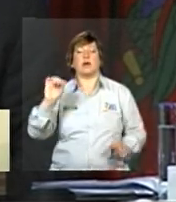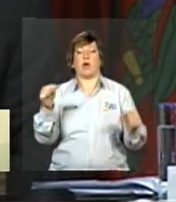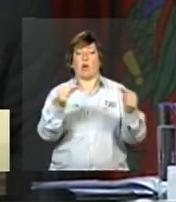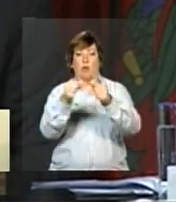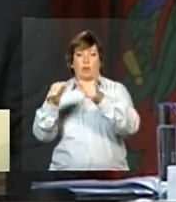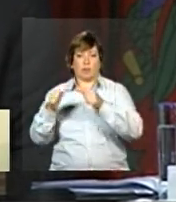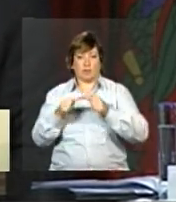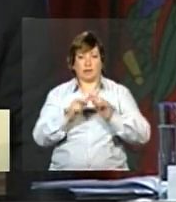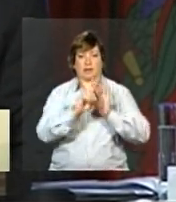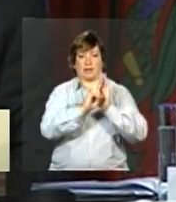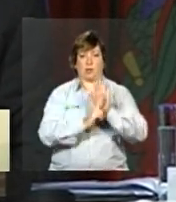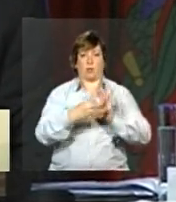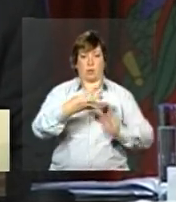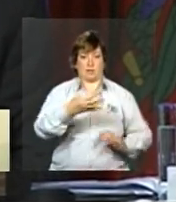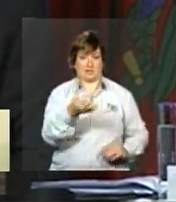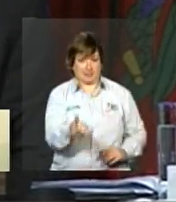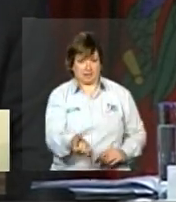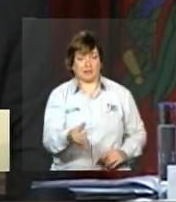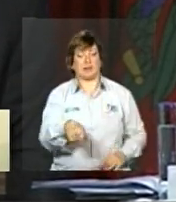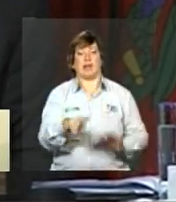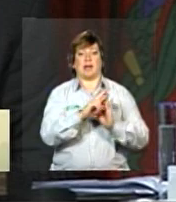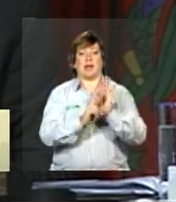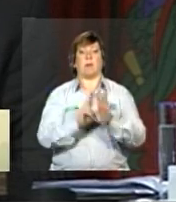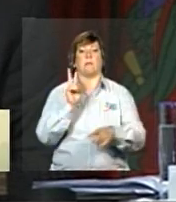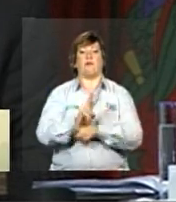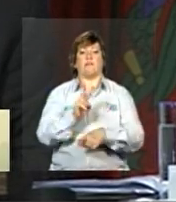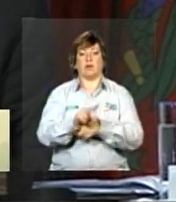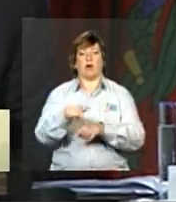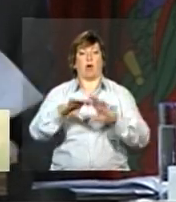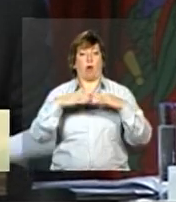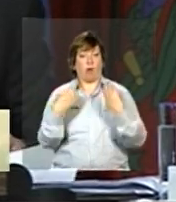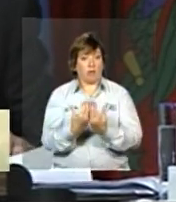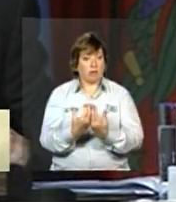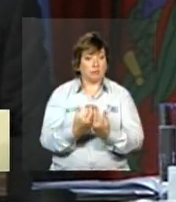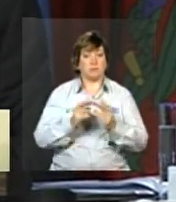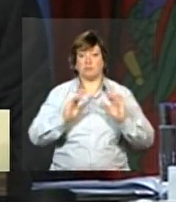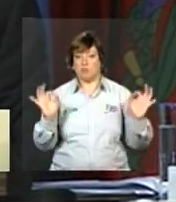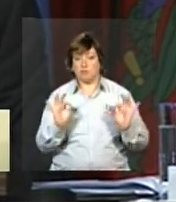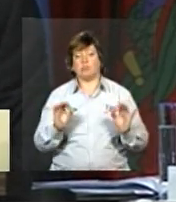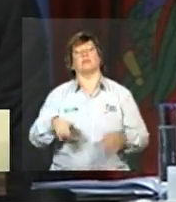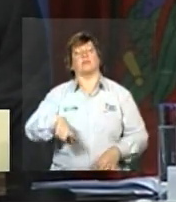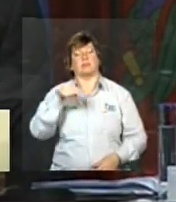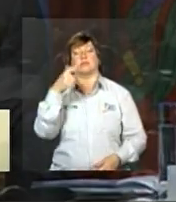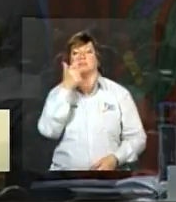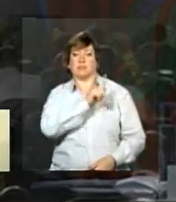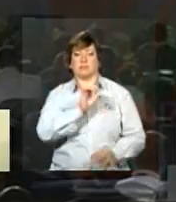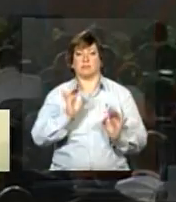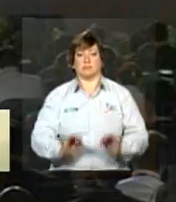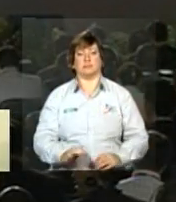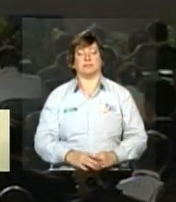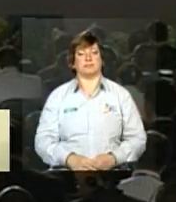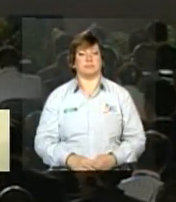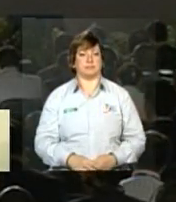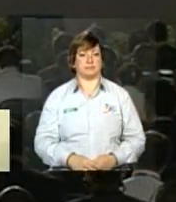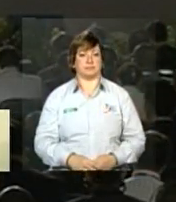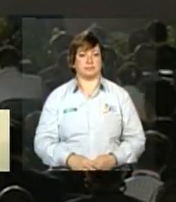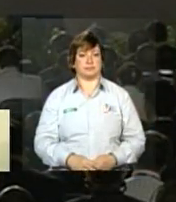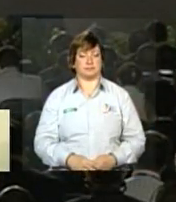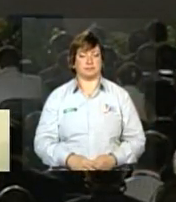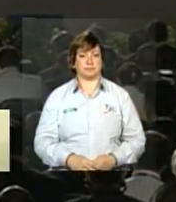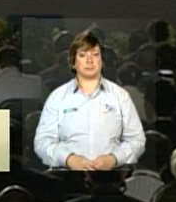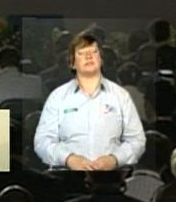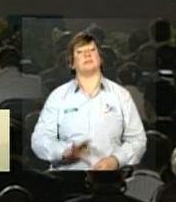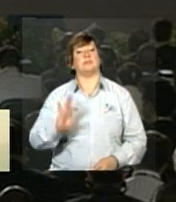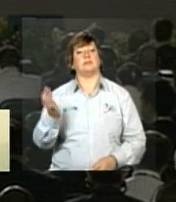com a regra 46 das regras provisórias da conferência. Não ouço objeção, está decidido. Eu